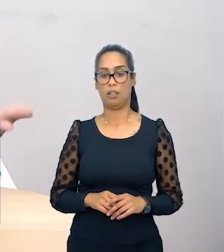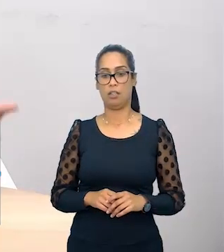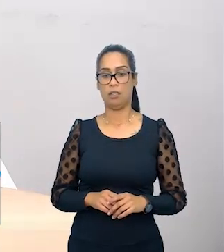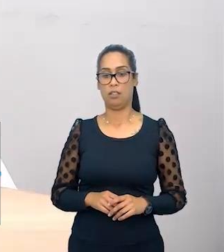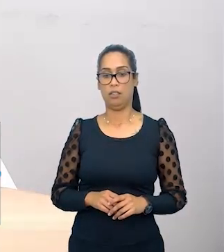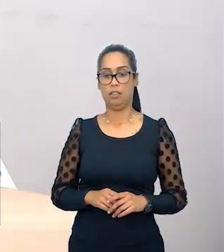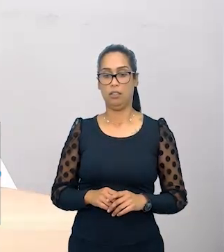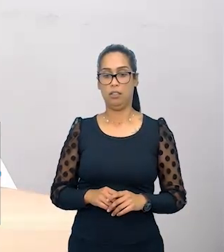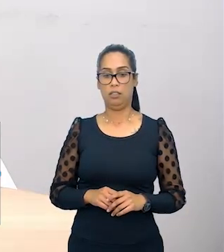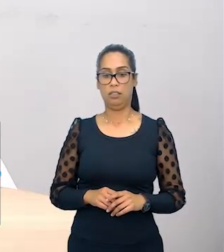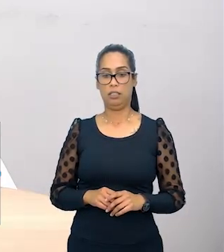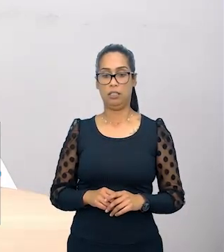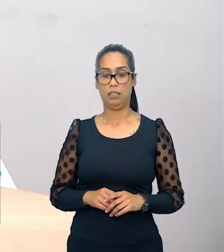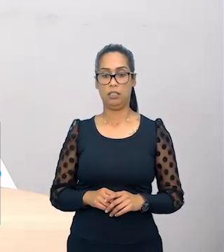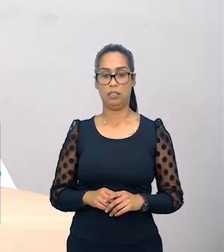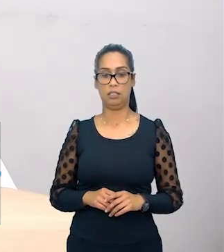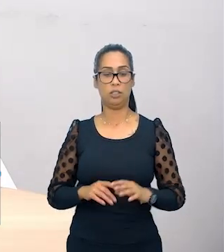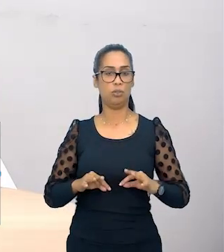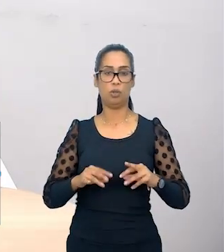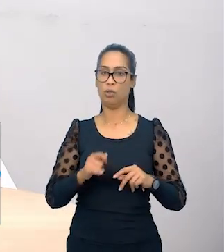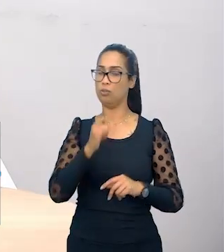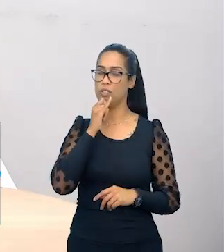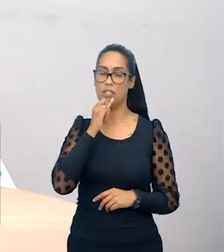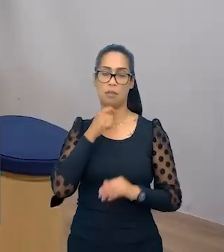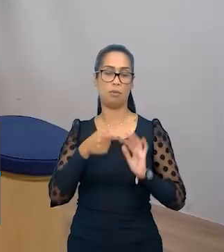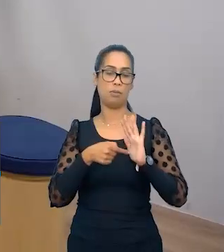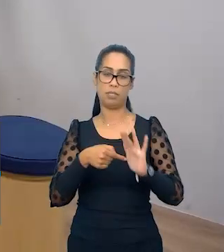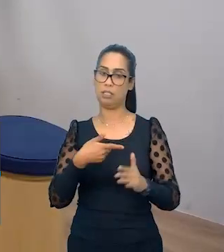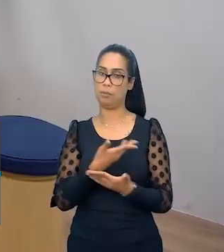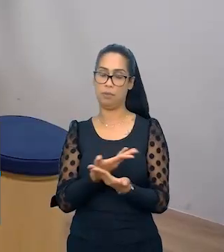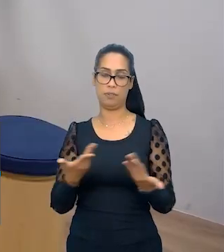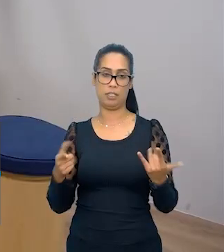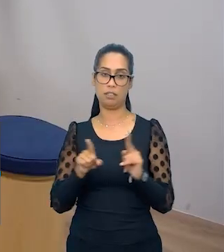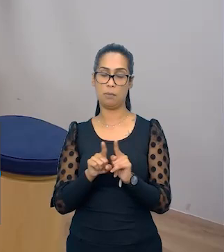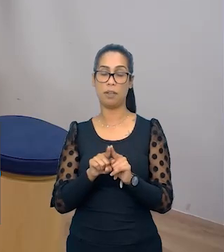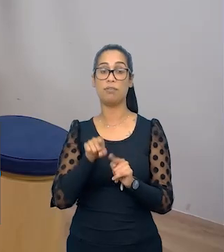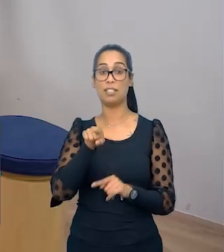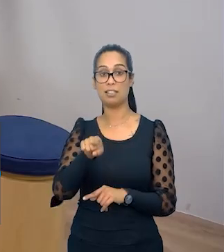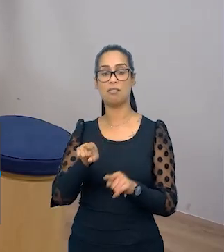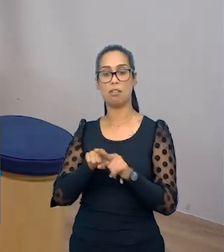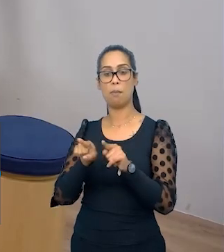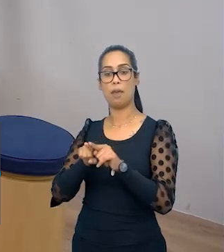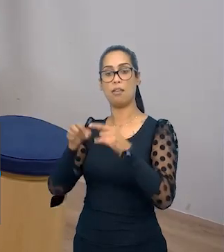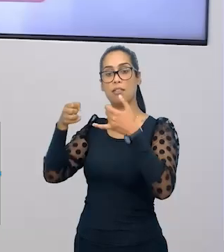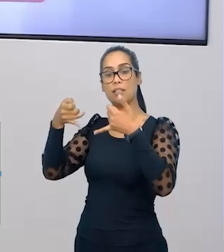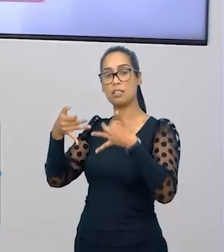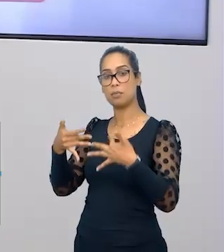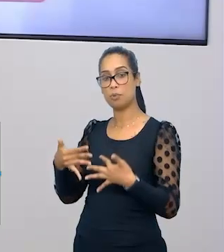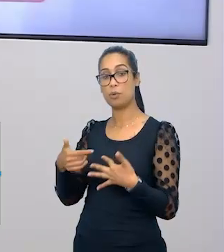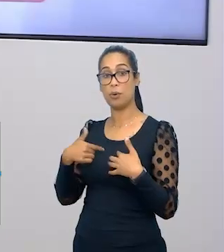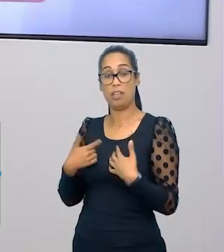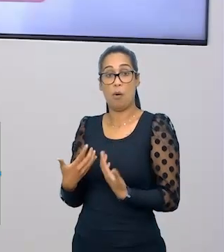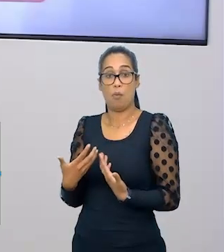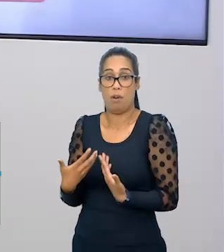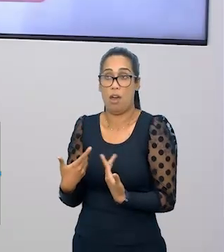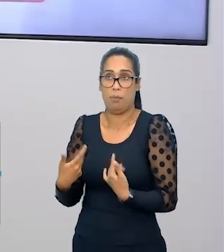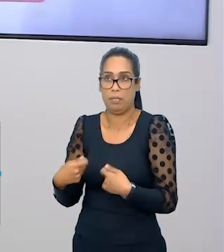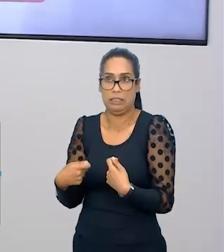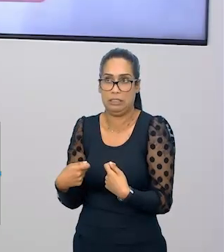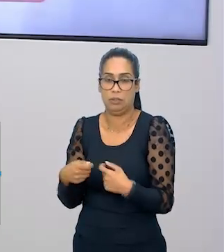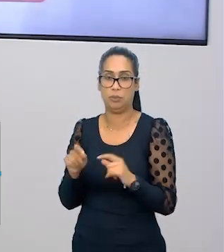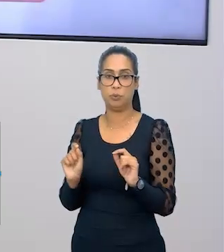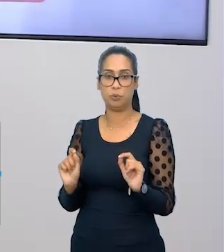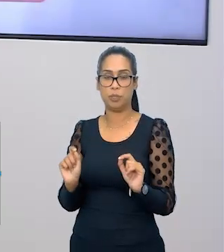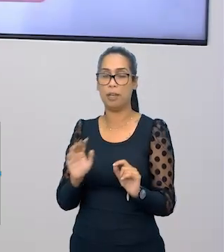todo, como eu dei exemplo aqui. E você sabe que você mencionou uma questão interessante, a professora Kimie também.